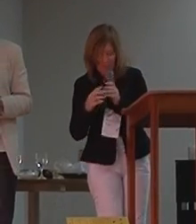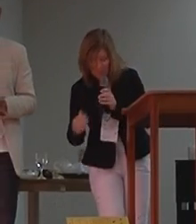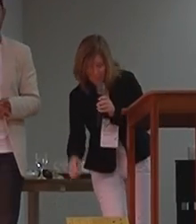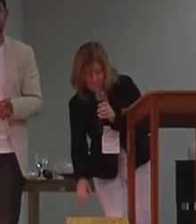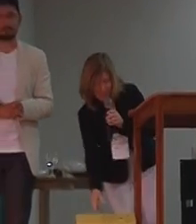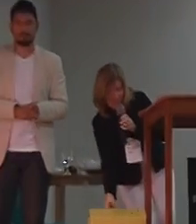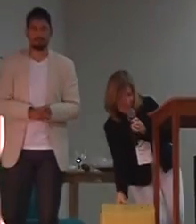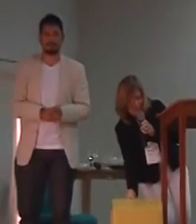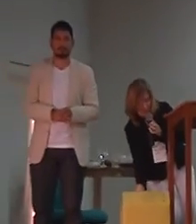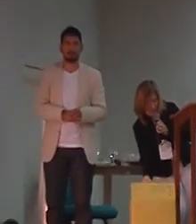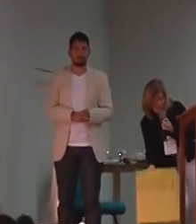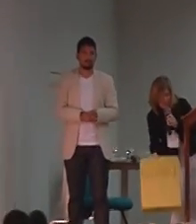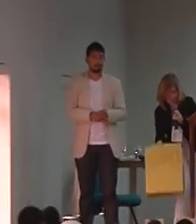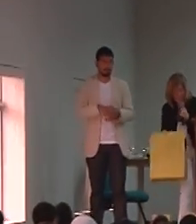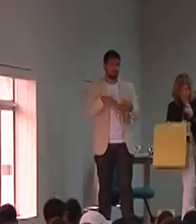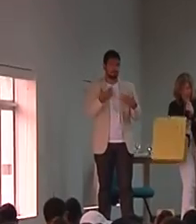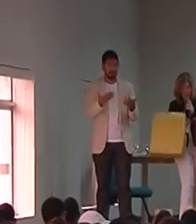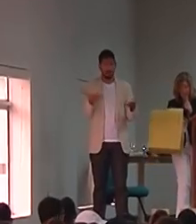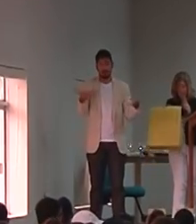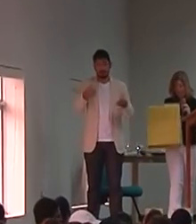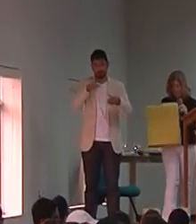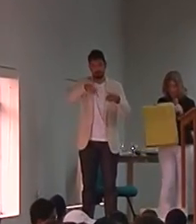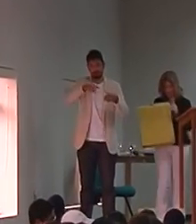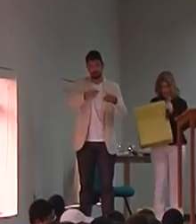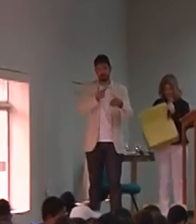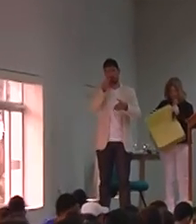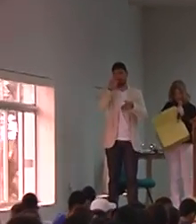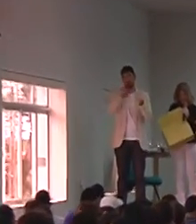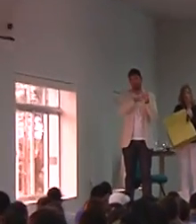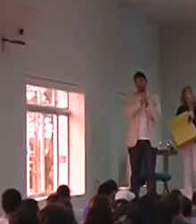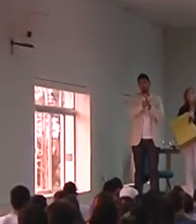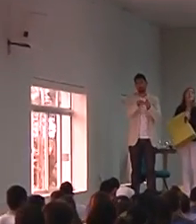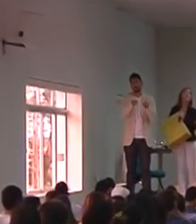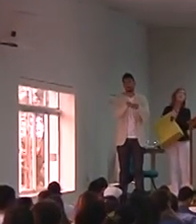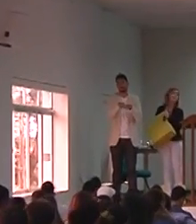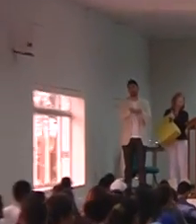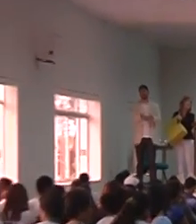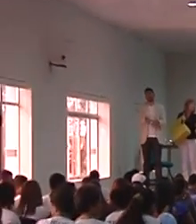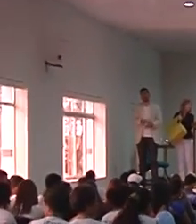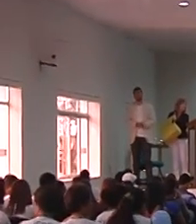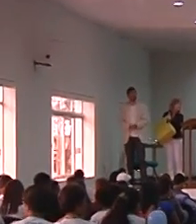acabou. Então, vamos ao sorteio de mais uma pergunta.